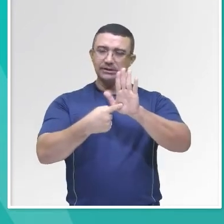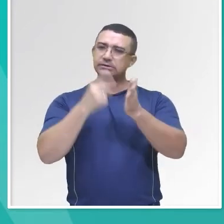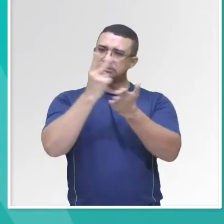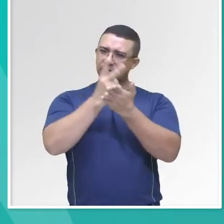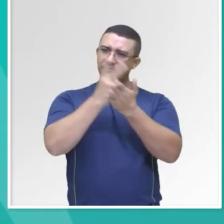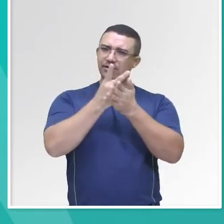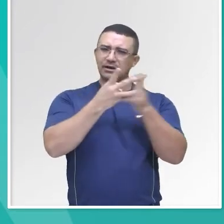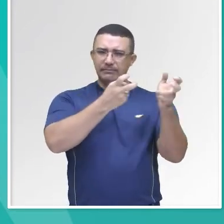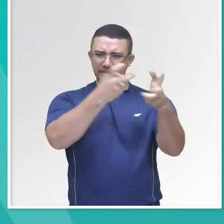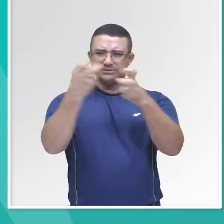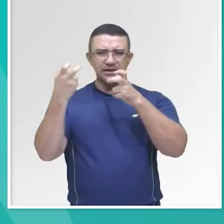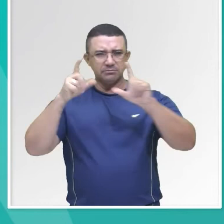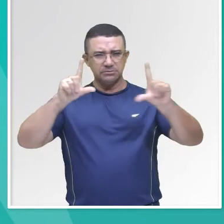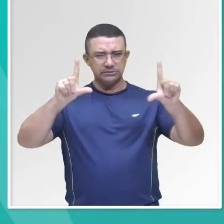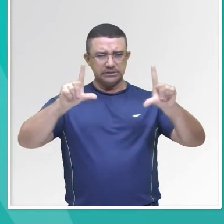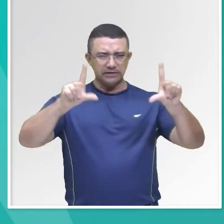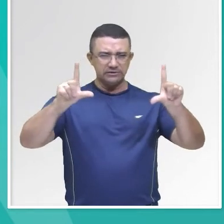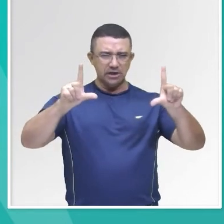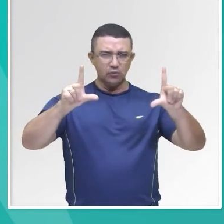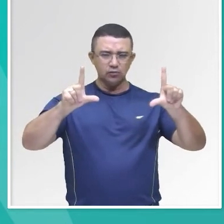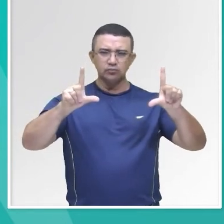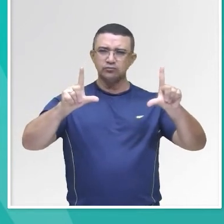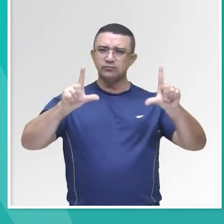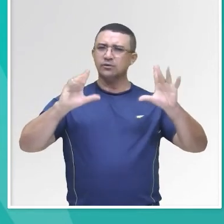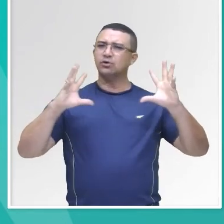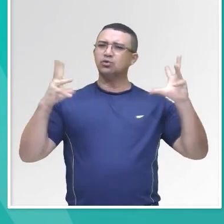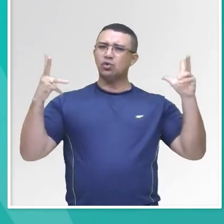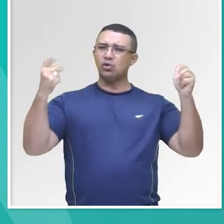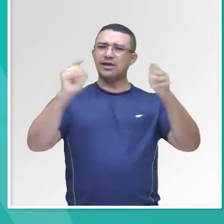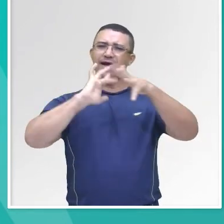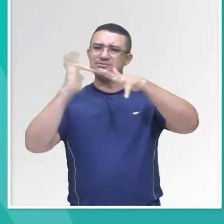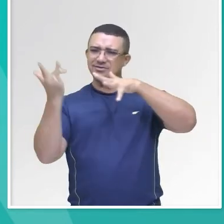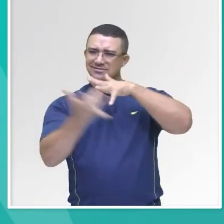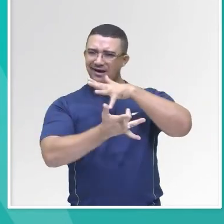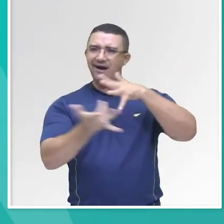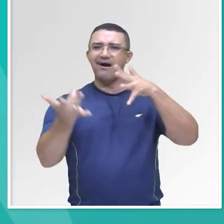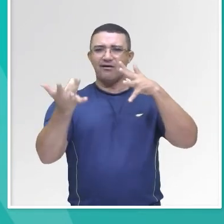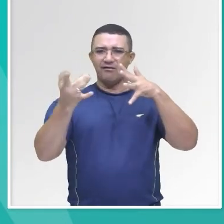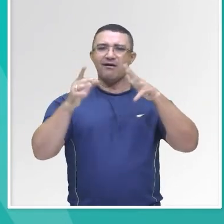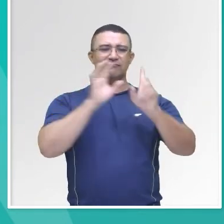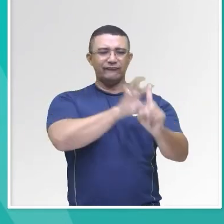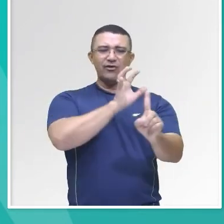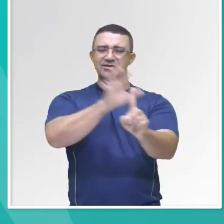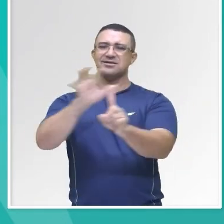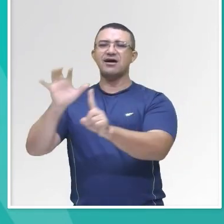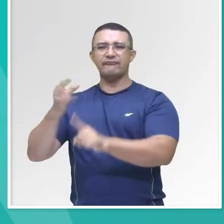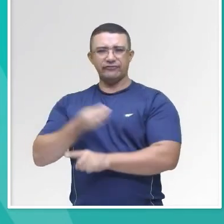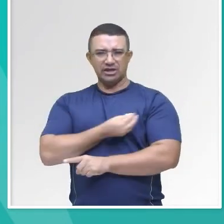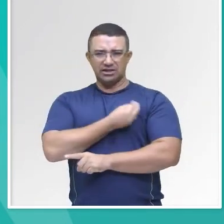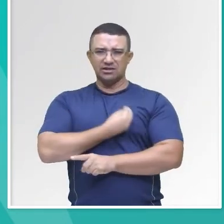a televisão, as mídias, elas estão influenciando na vida das crianças.